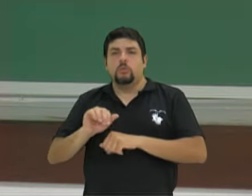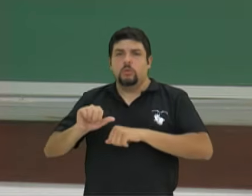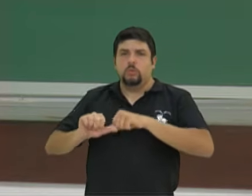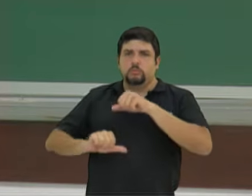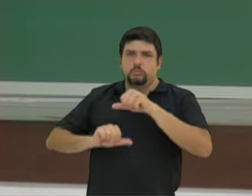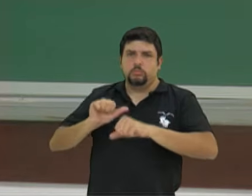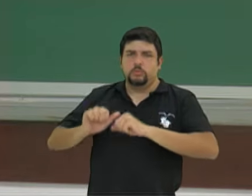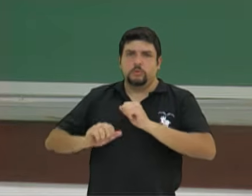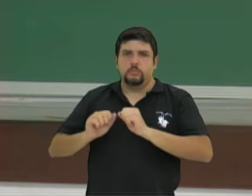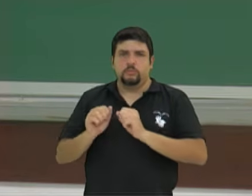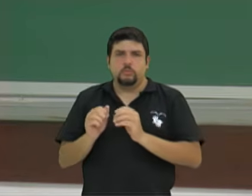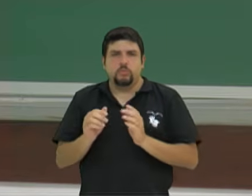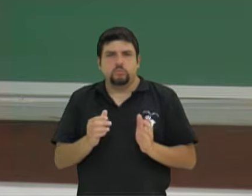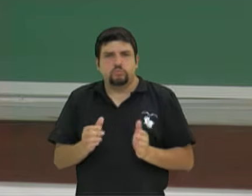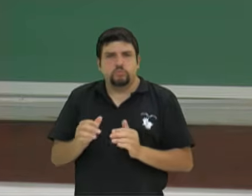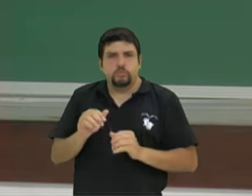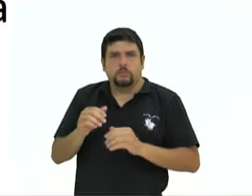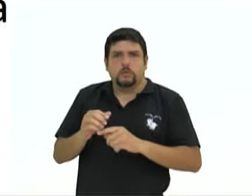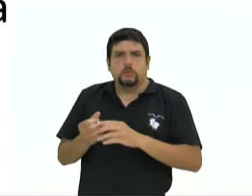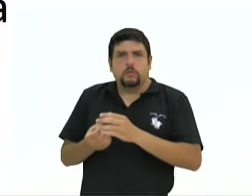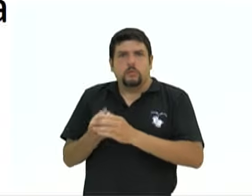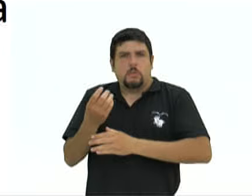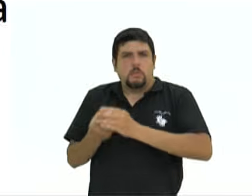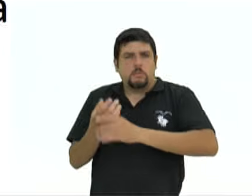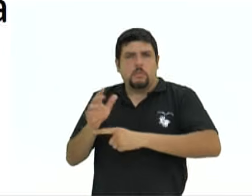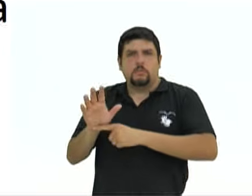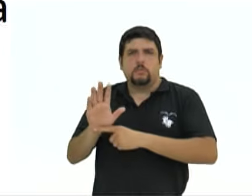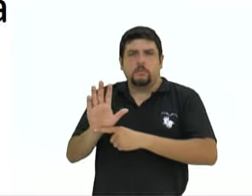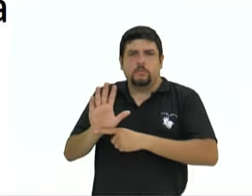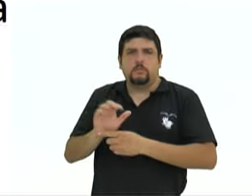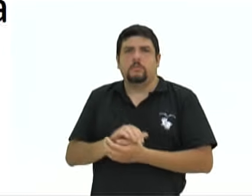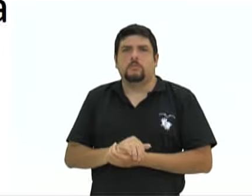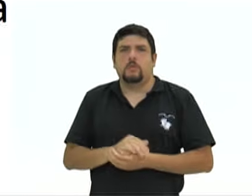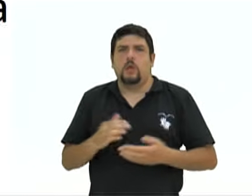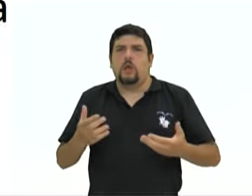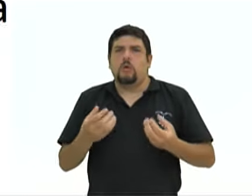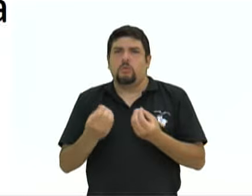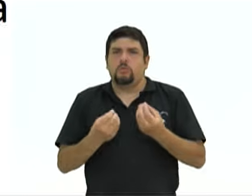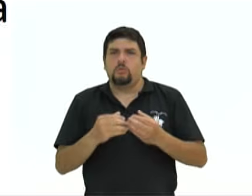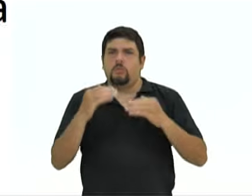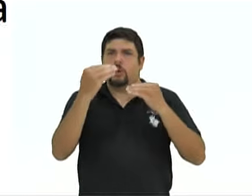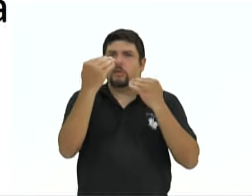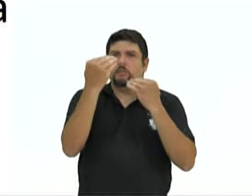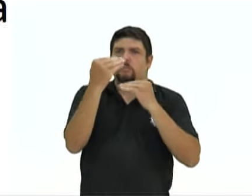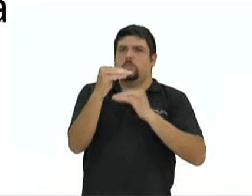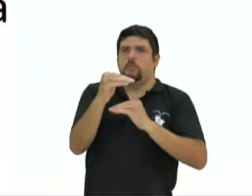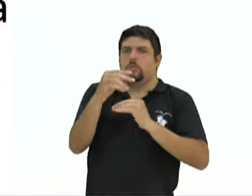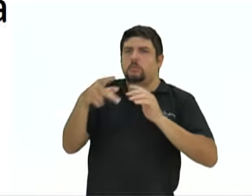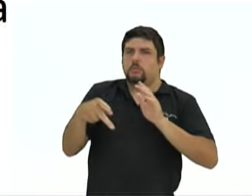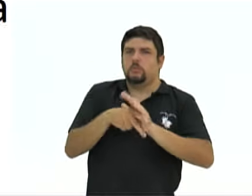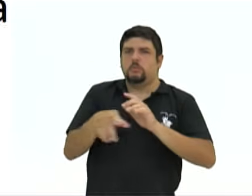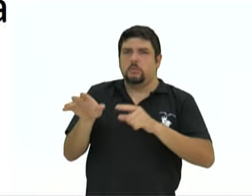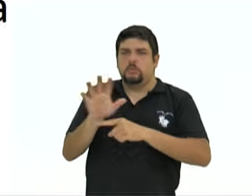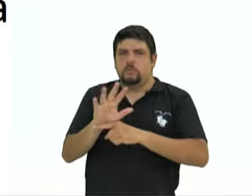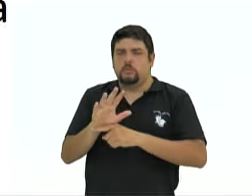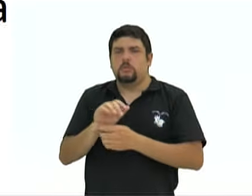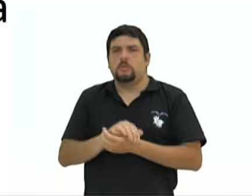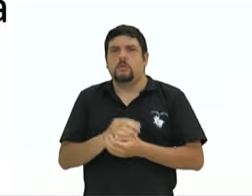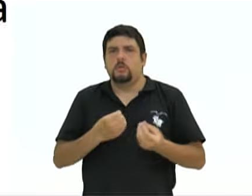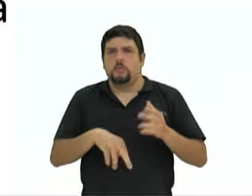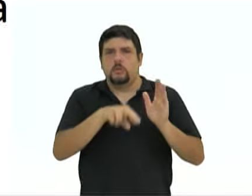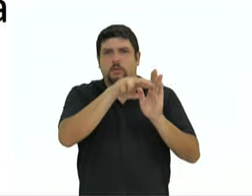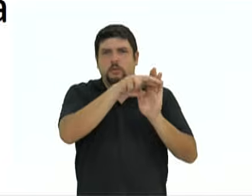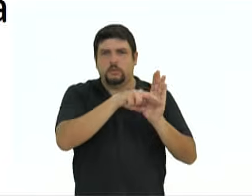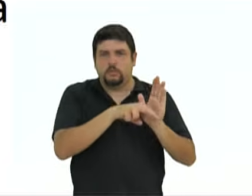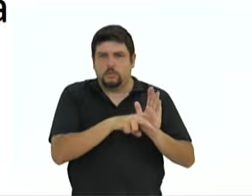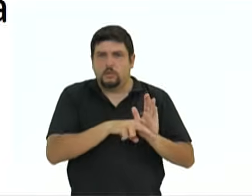edição ganhou suas primeiras padronizações. Então agora a gente vai falar um pouquinho das padronizações do cinema, tá? Não vou falar de todas, tem muita coisa